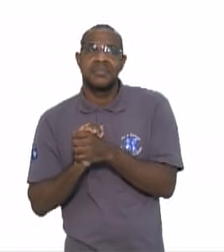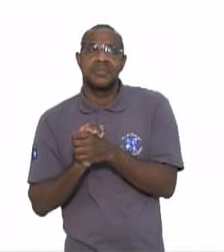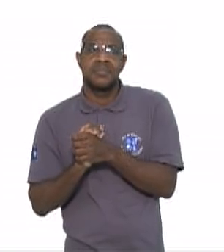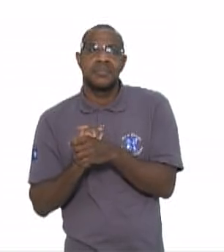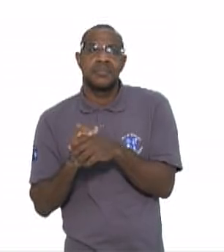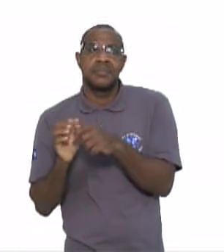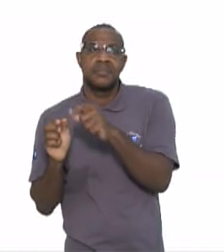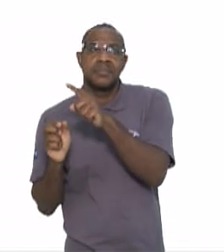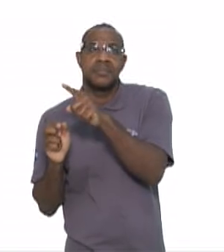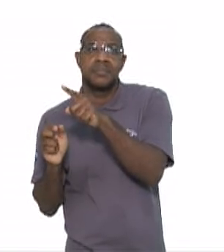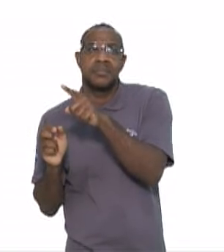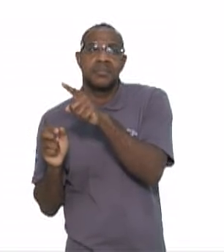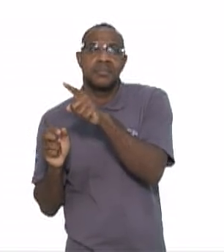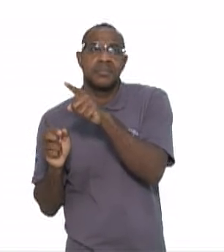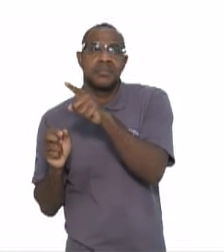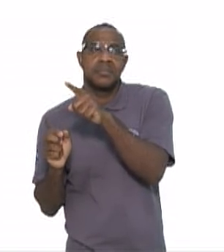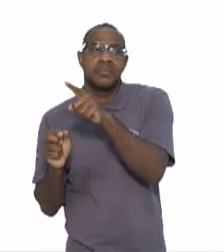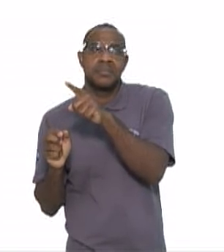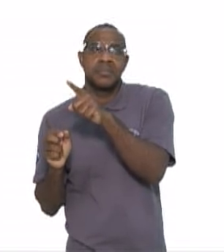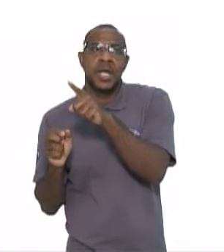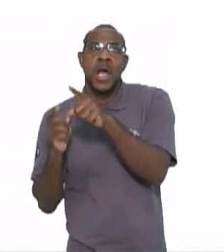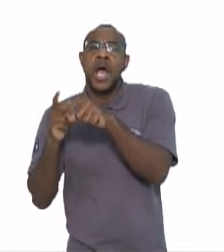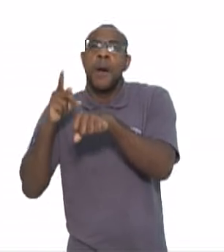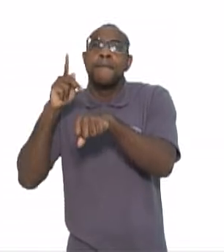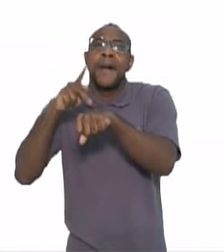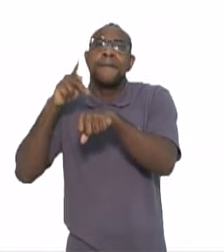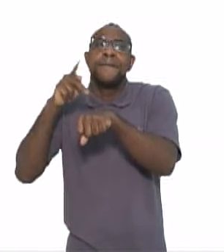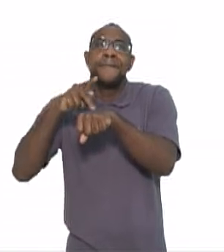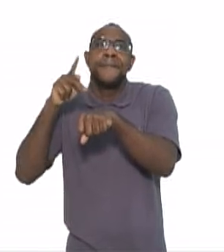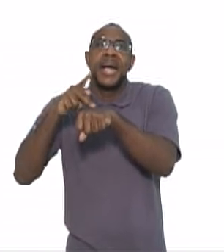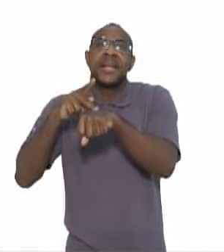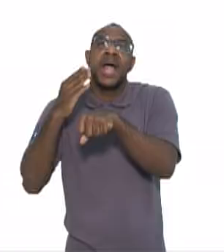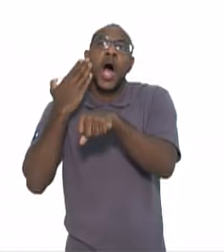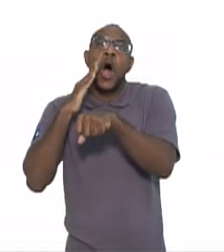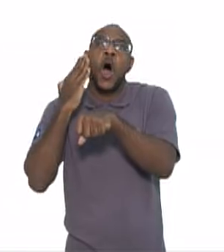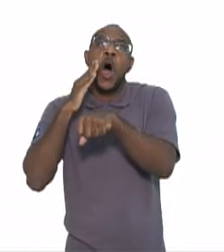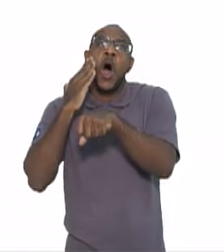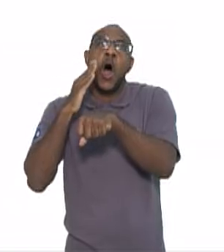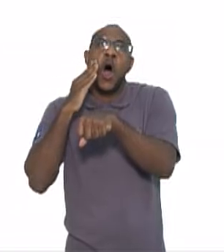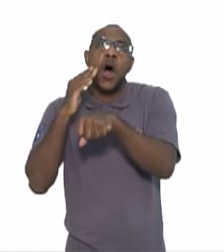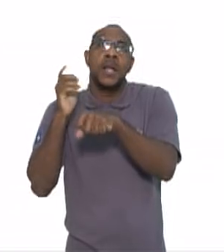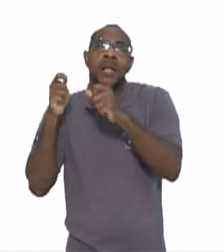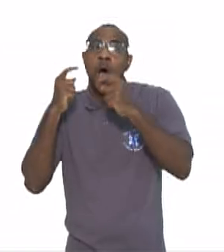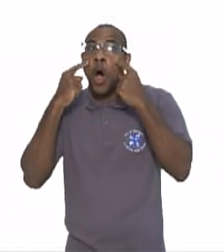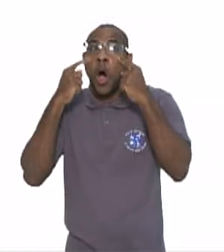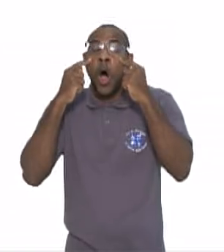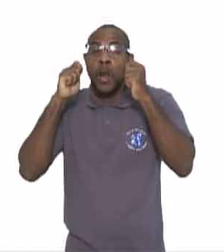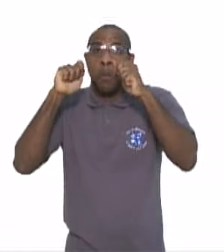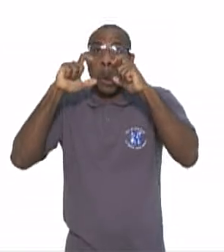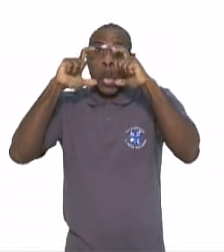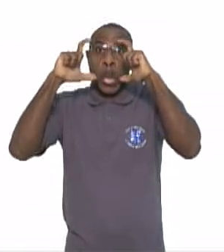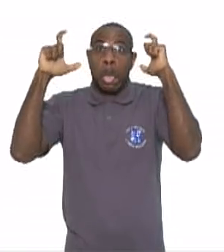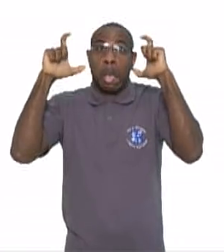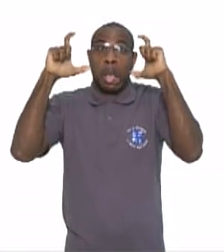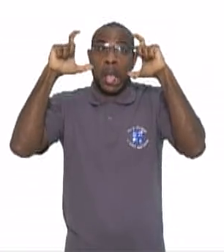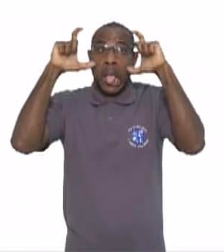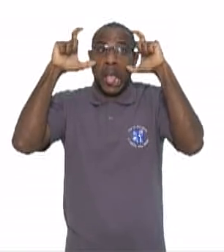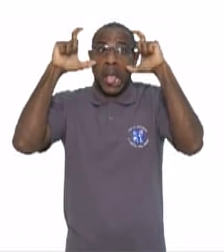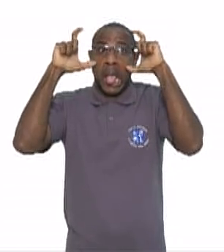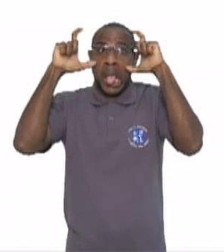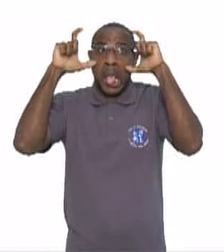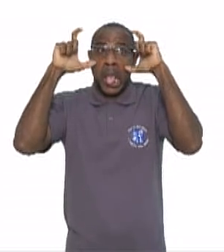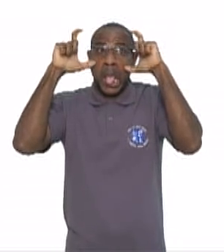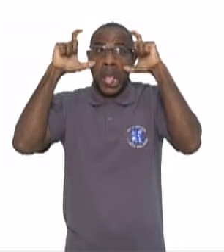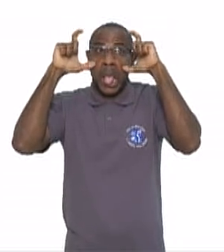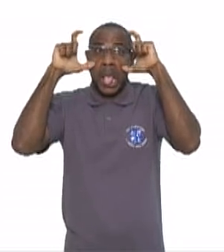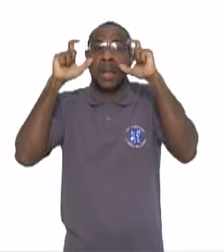Um deles é esculpido numa pedra rosa. Então a gente vê olhos bem grandes, bem geometrizada